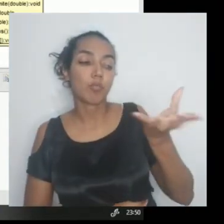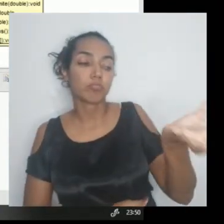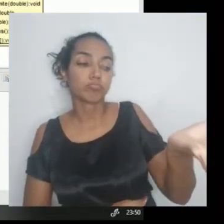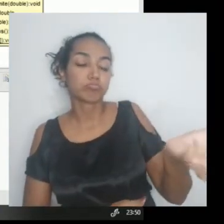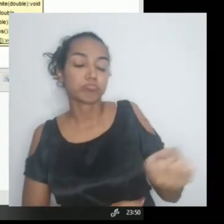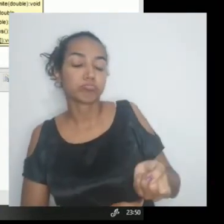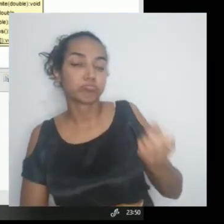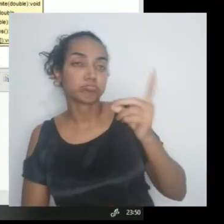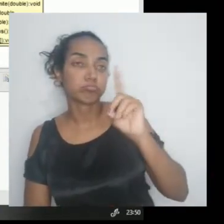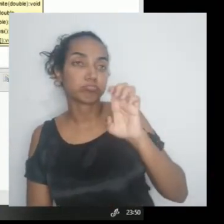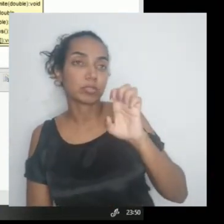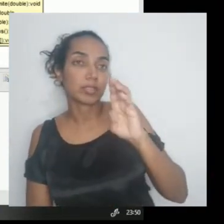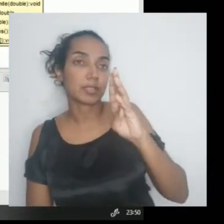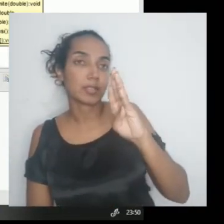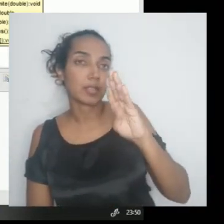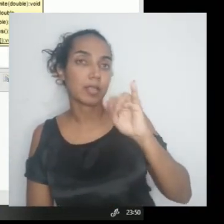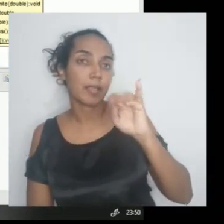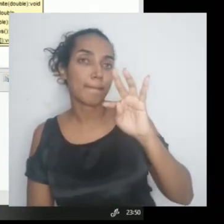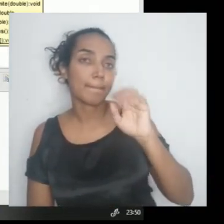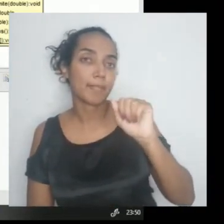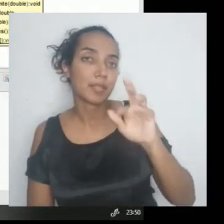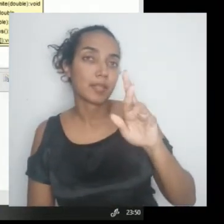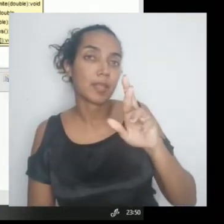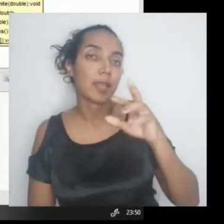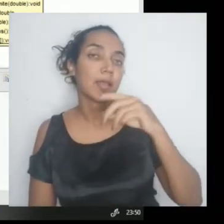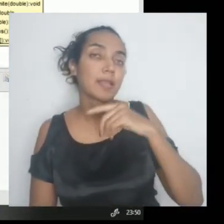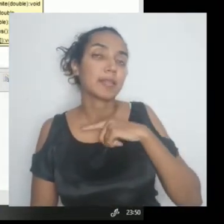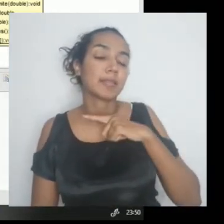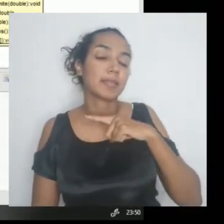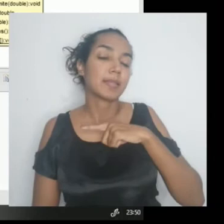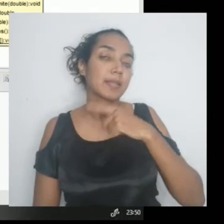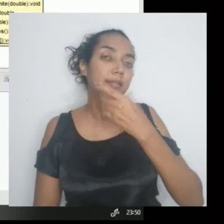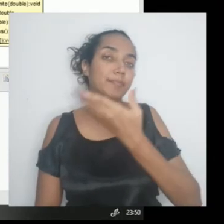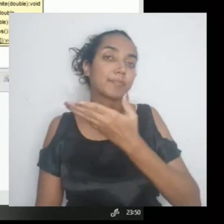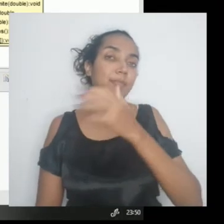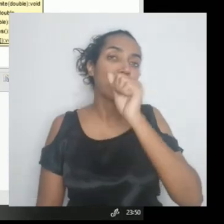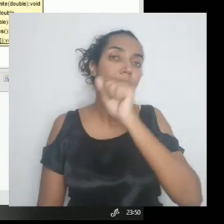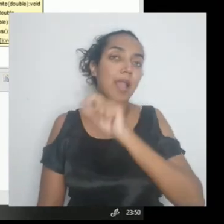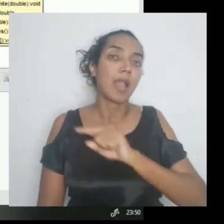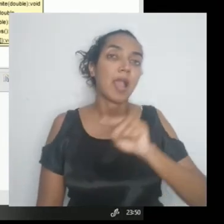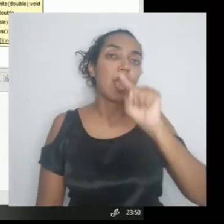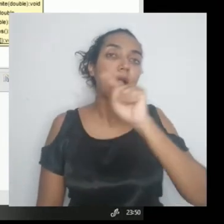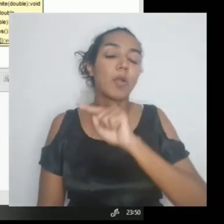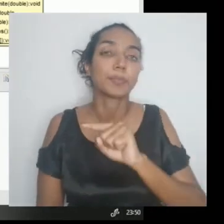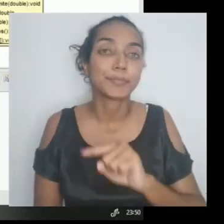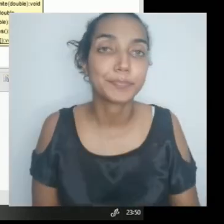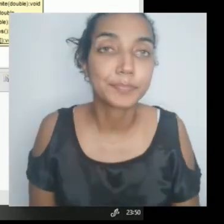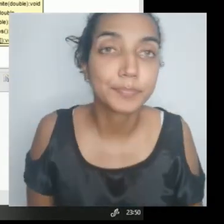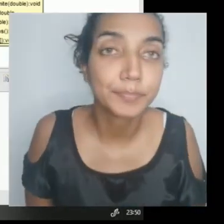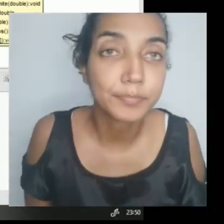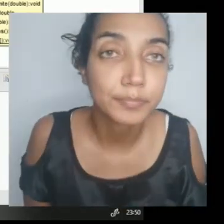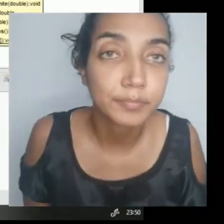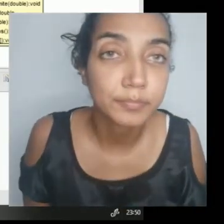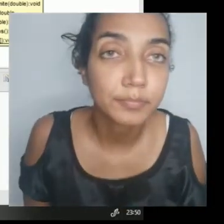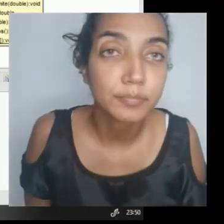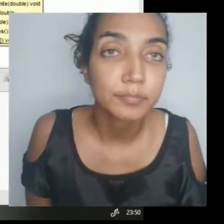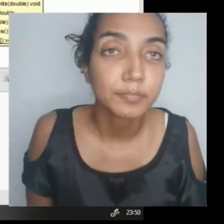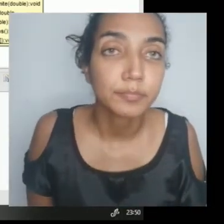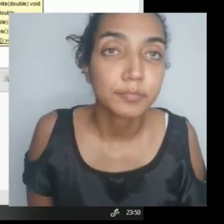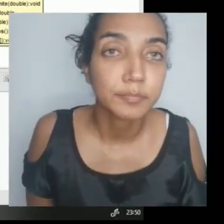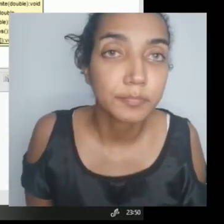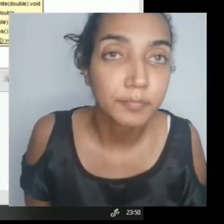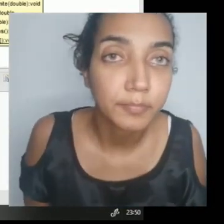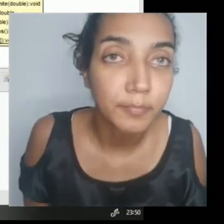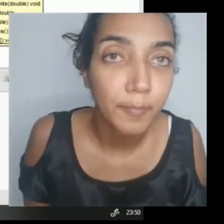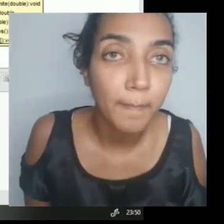@override. @override faz o seguinte, força com que este método tenha exatamente a mesma assinatura do método